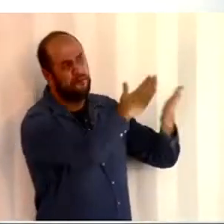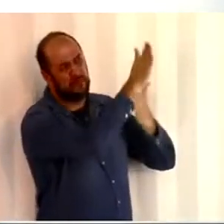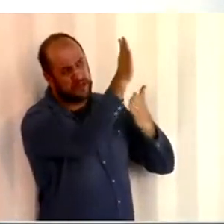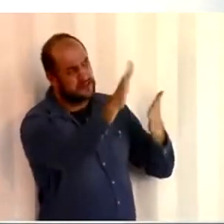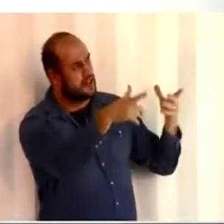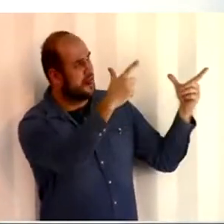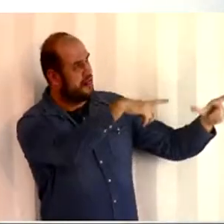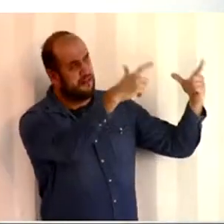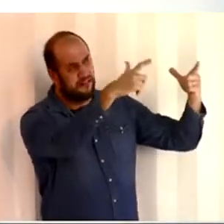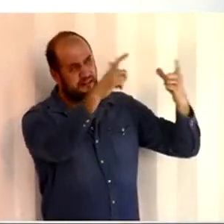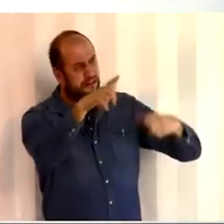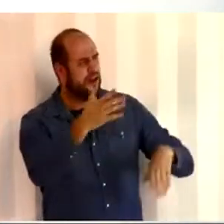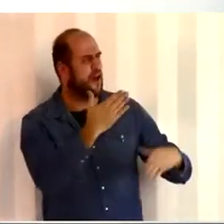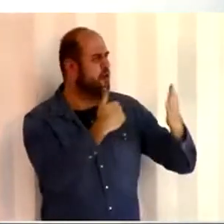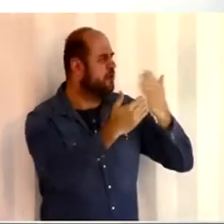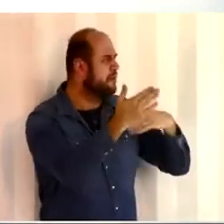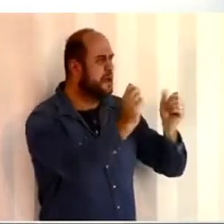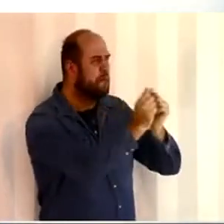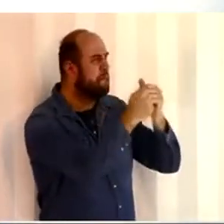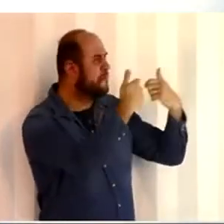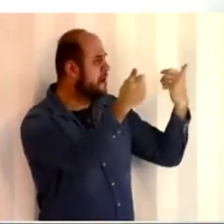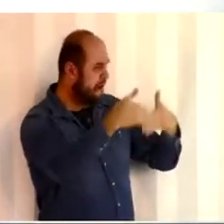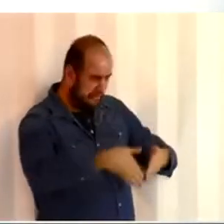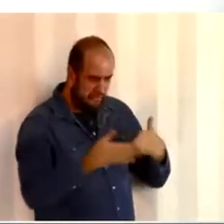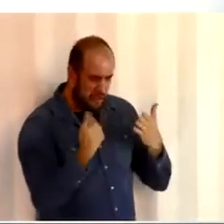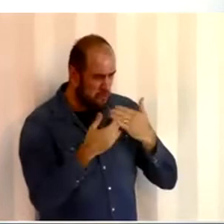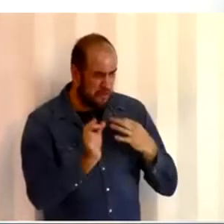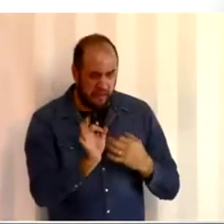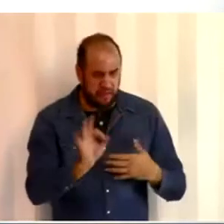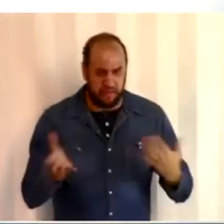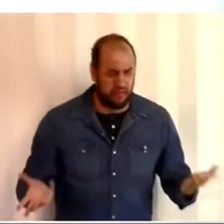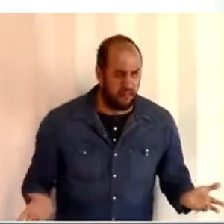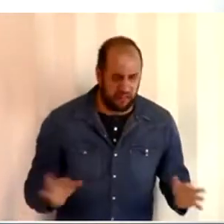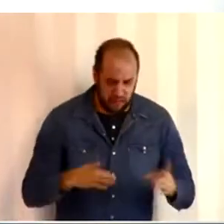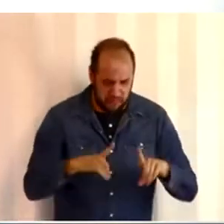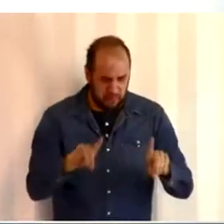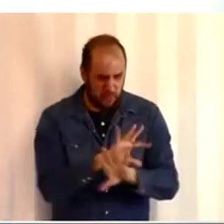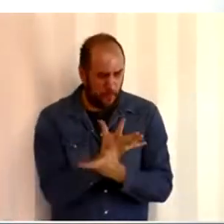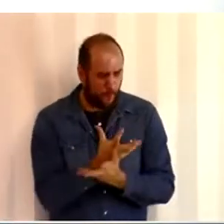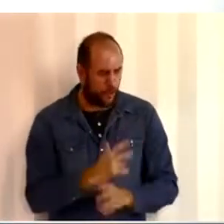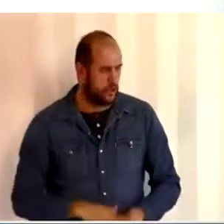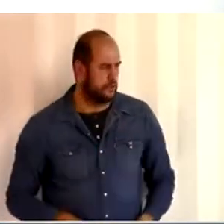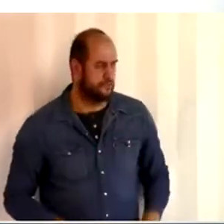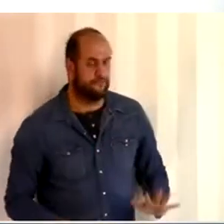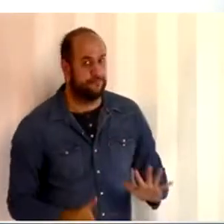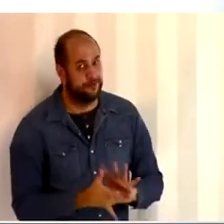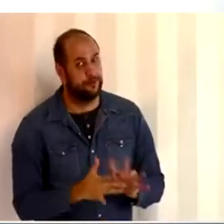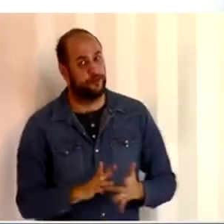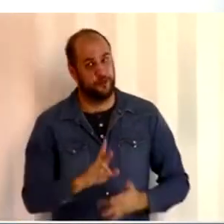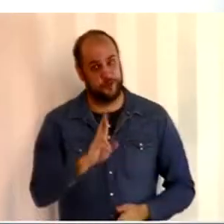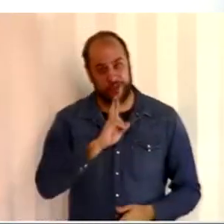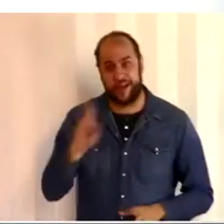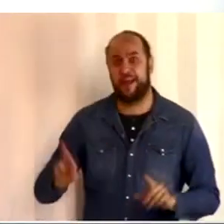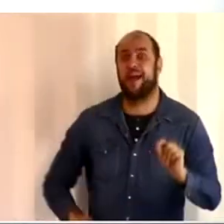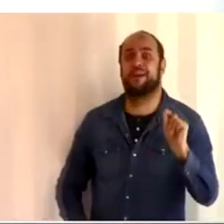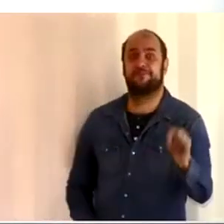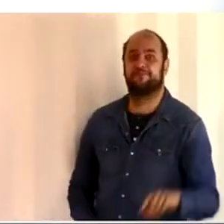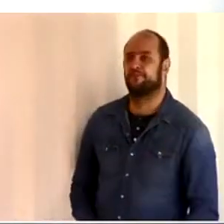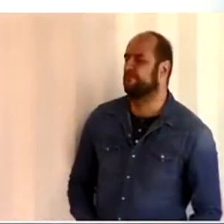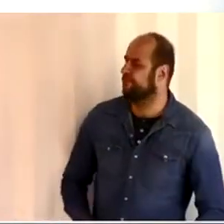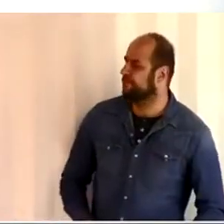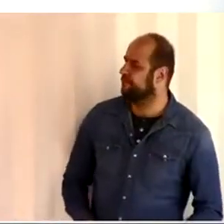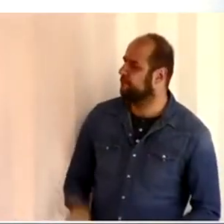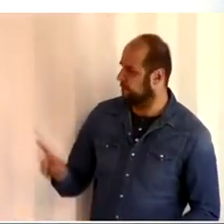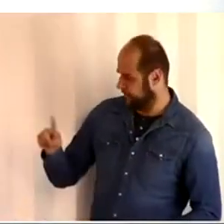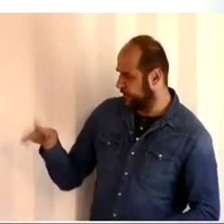pelas aldeias, comerem pão, porque aqui eles estão no deserto. Mas Jesus surpreende os seus discípulos e diz o que para eles?